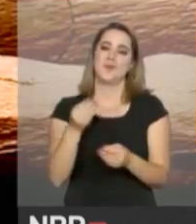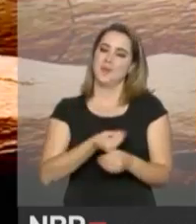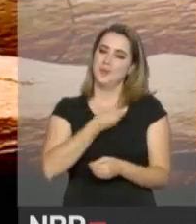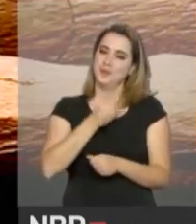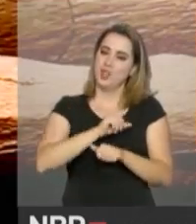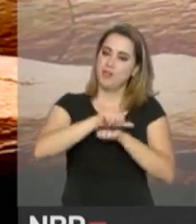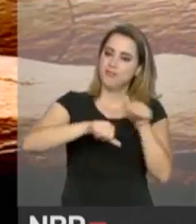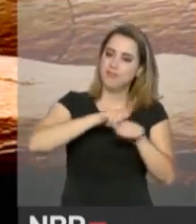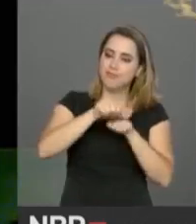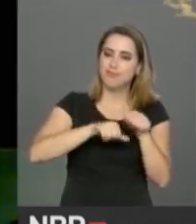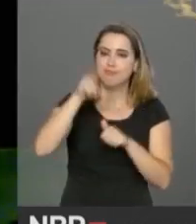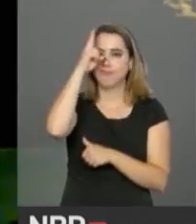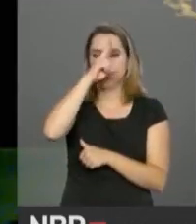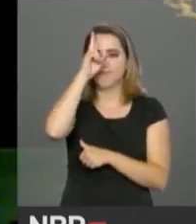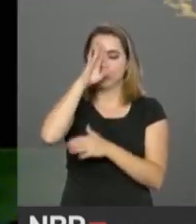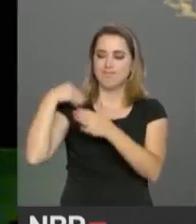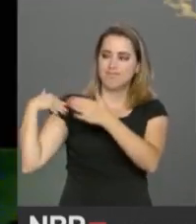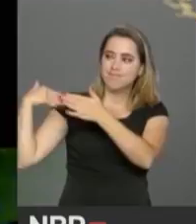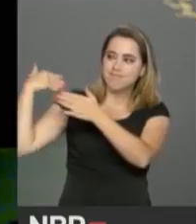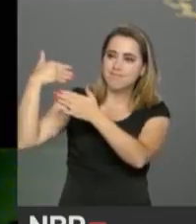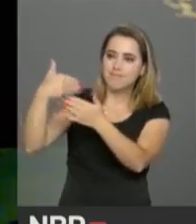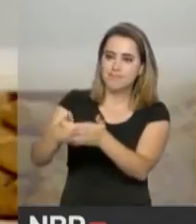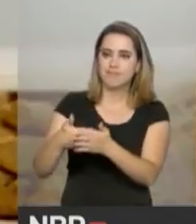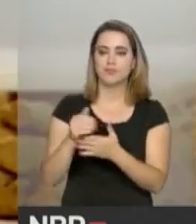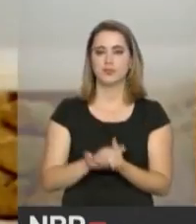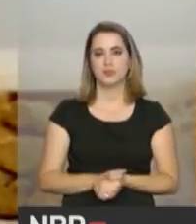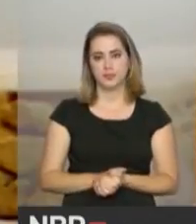história da pré-história.